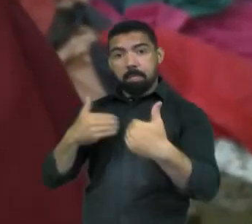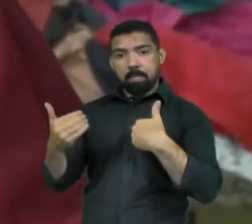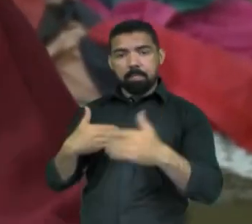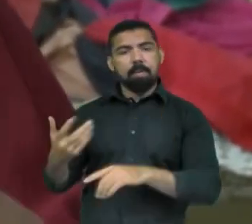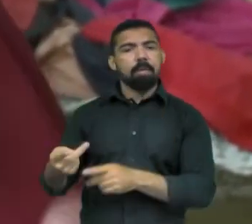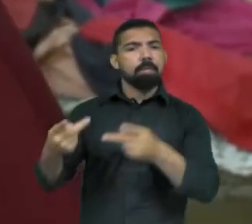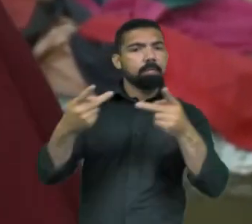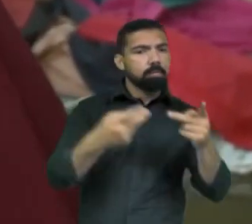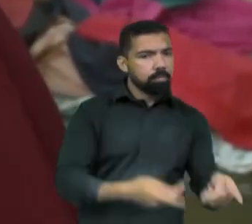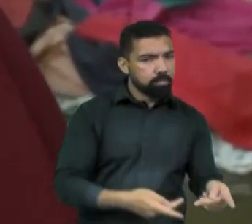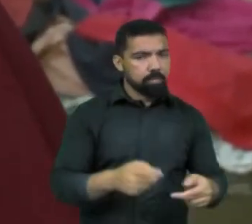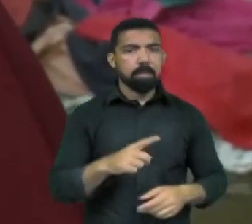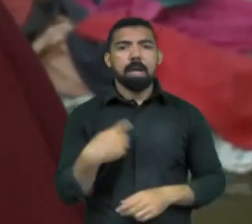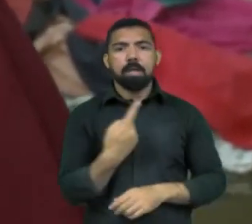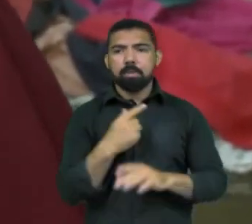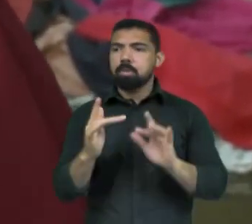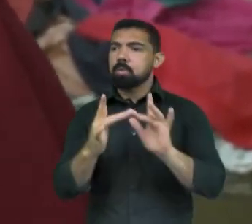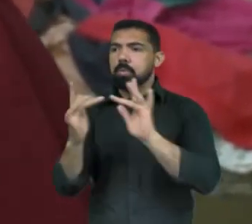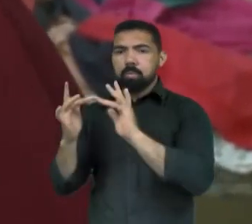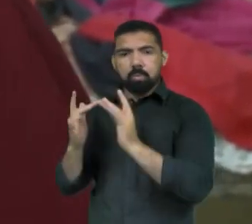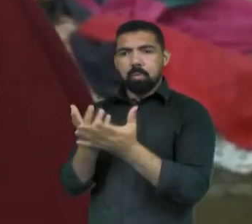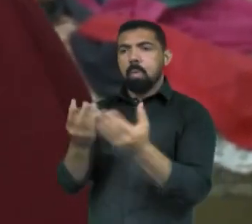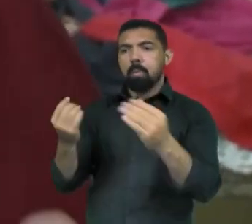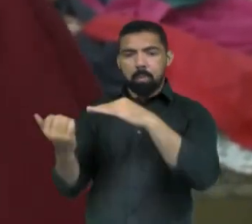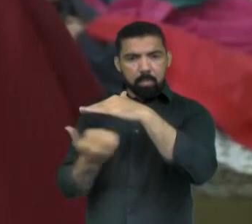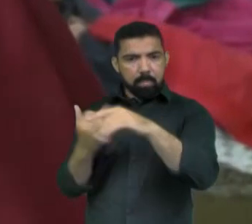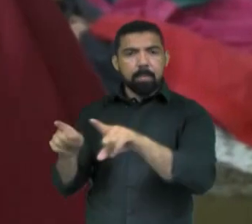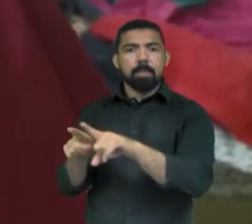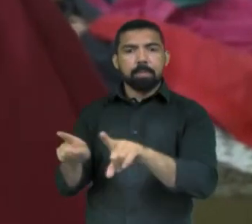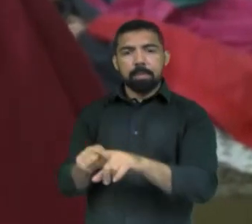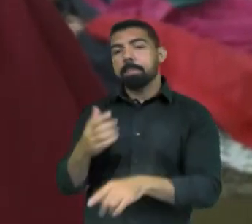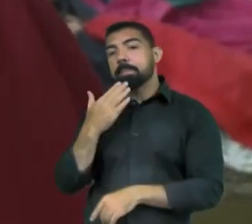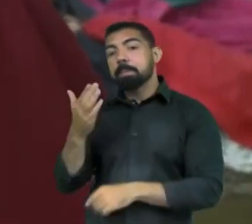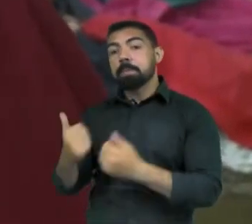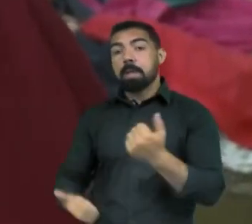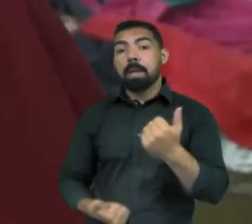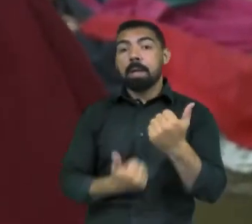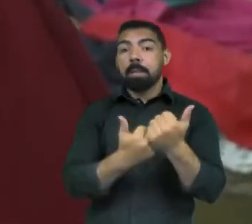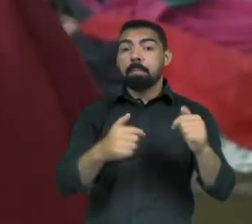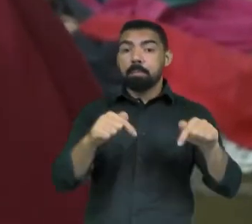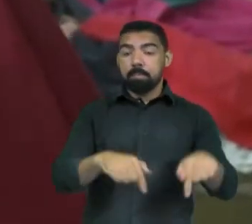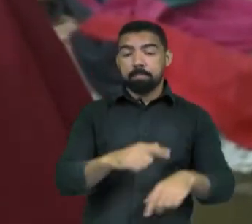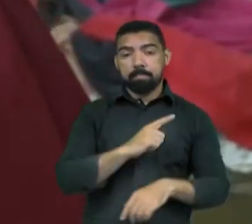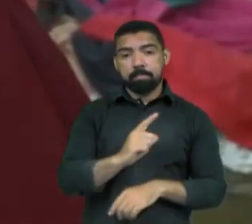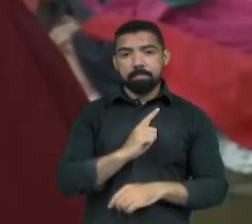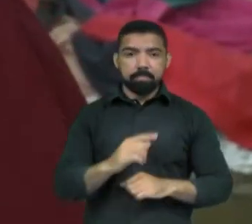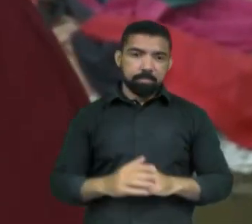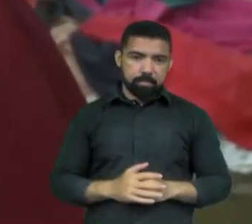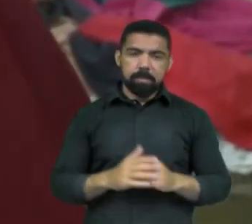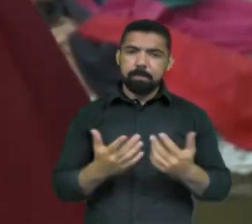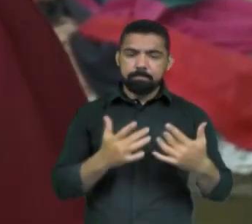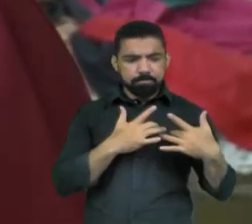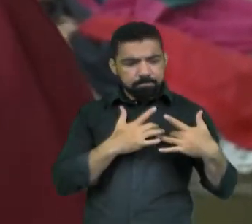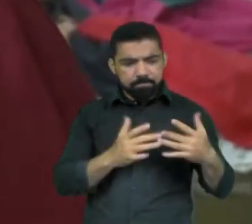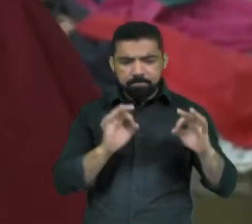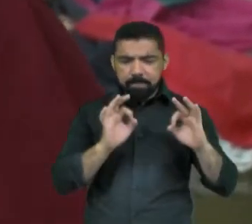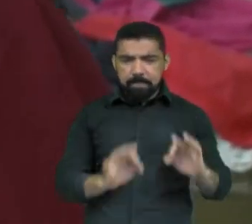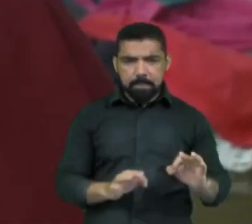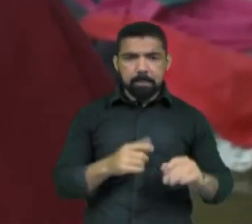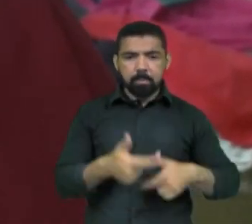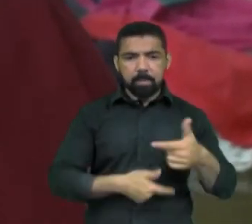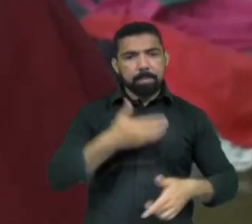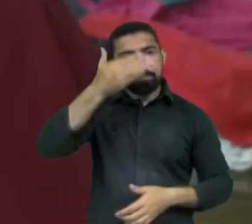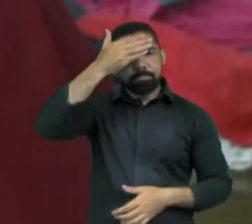nós também entramos em contato com muitas empresas para que possam apoiar uma causa que é tão nobre e um trabalho tão sério que é